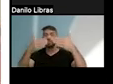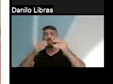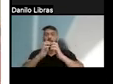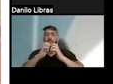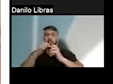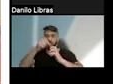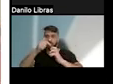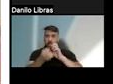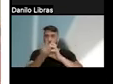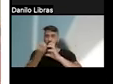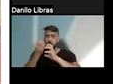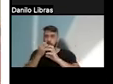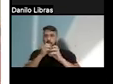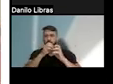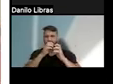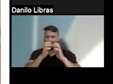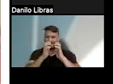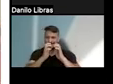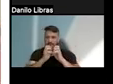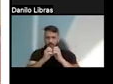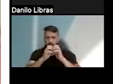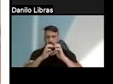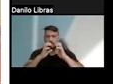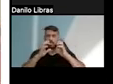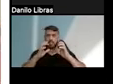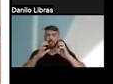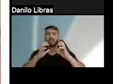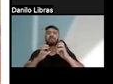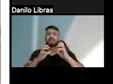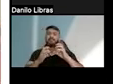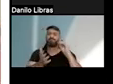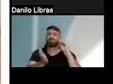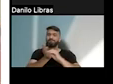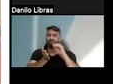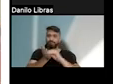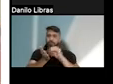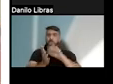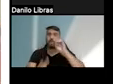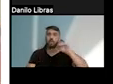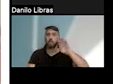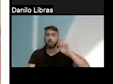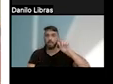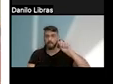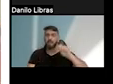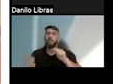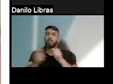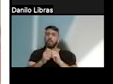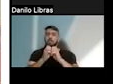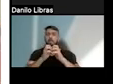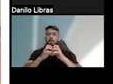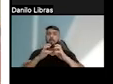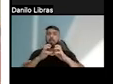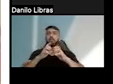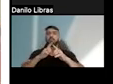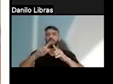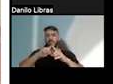sinaptogênese, e vários trabalhos mostram que deficiência de ômega 3 pode impactar, portanto, nesse processo de desenvolvimento, quando